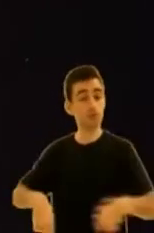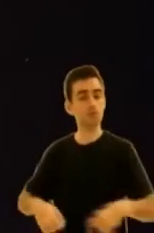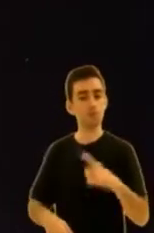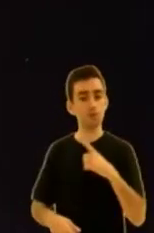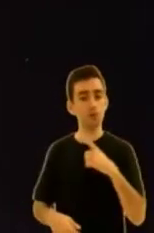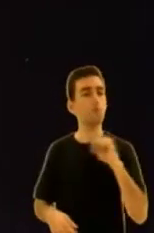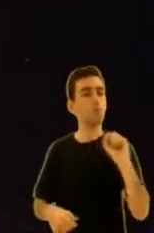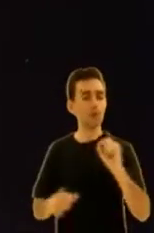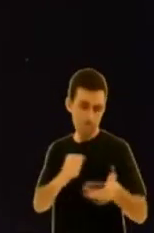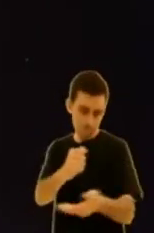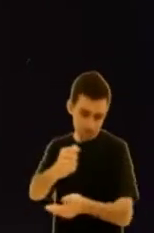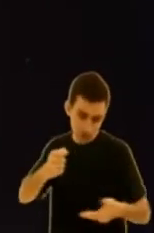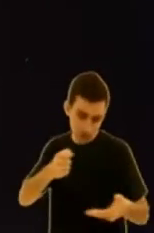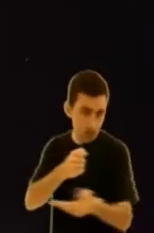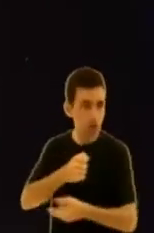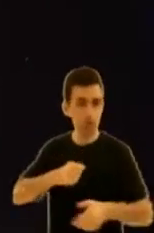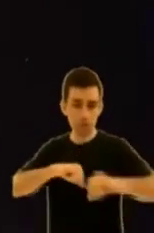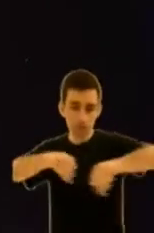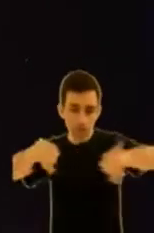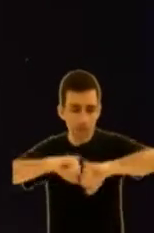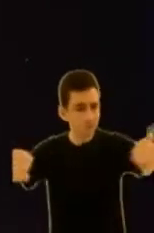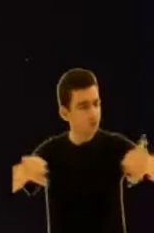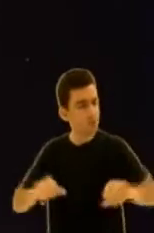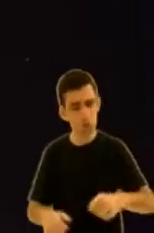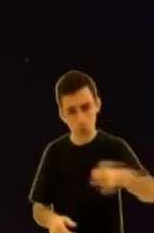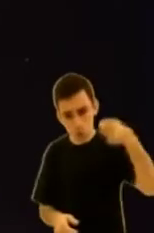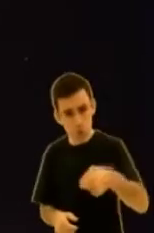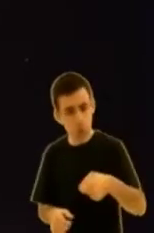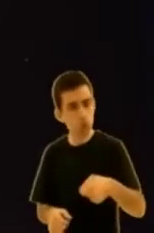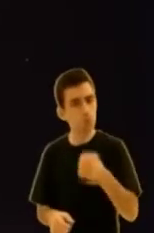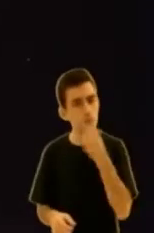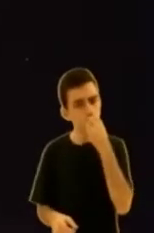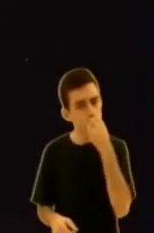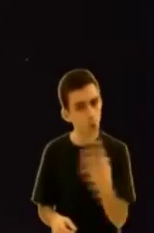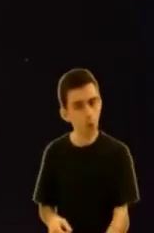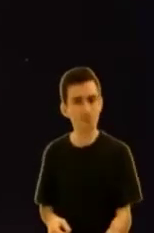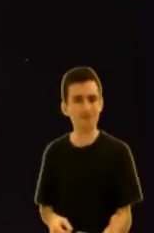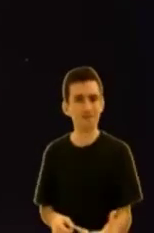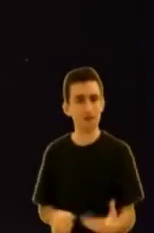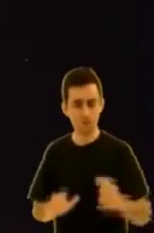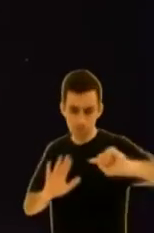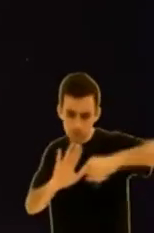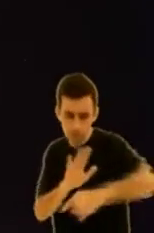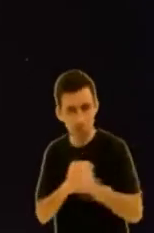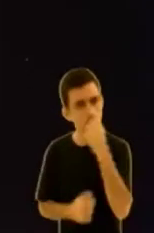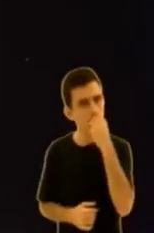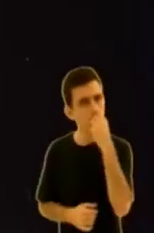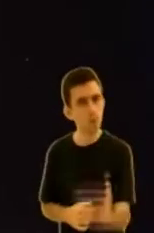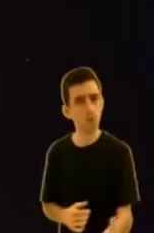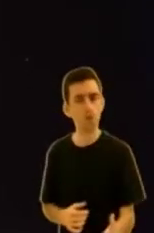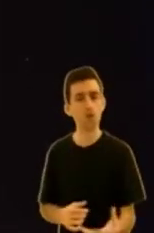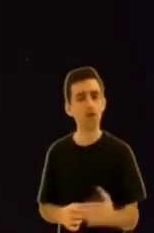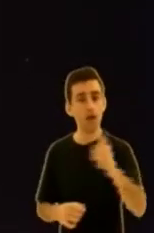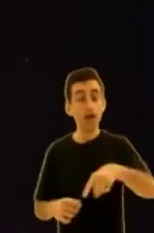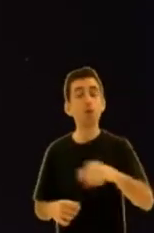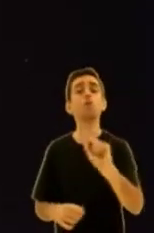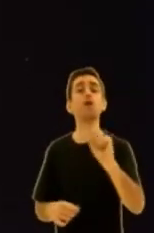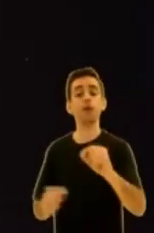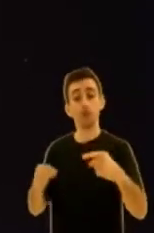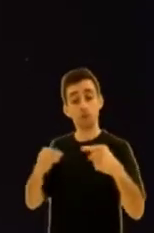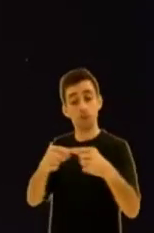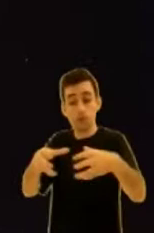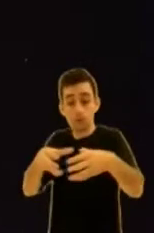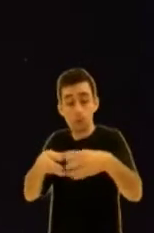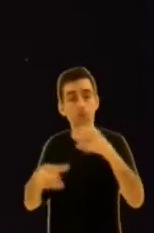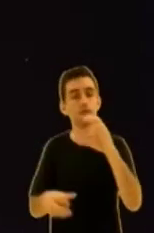uma base informacional muito sólida. E essa base informacional que starta os nossos processos, ela é o CIMEC. Então,